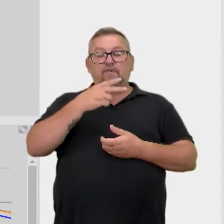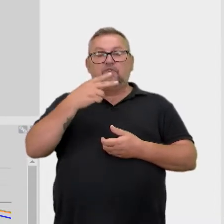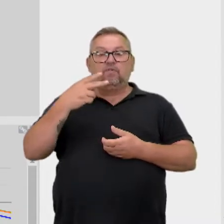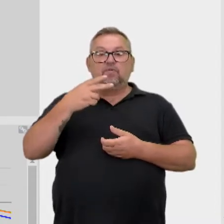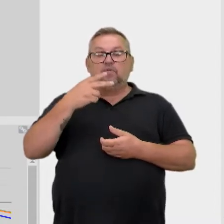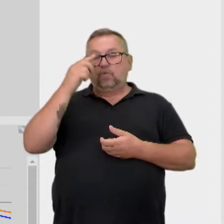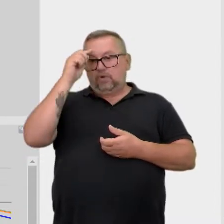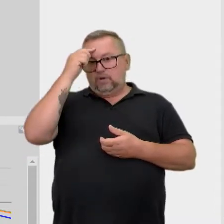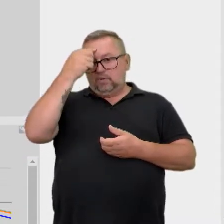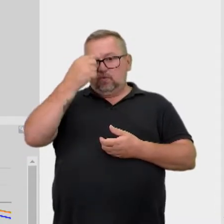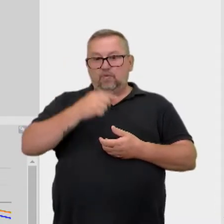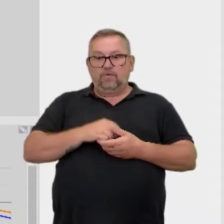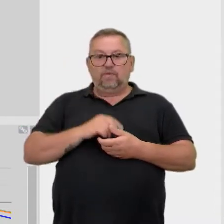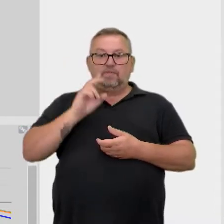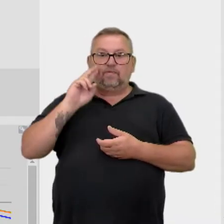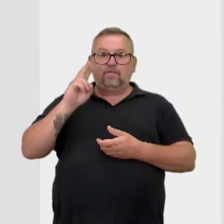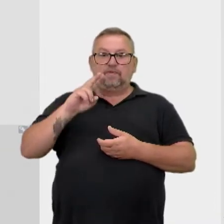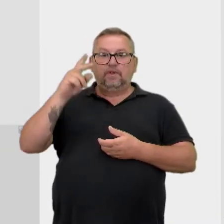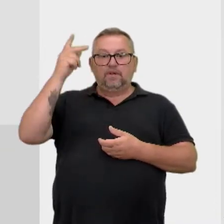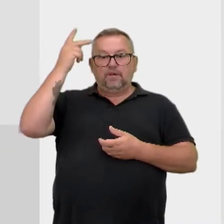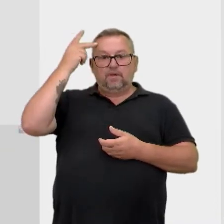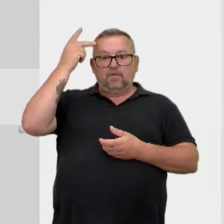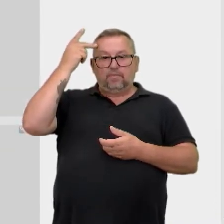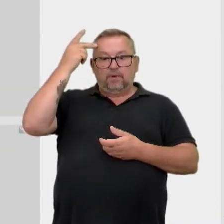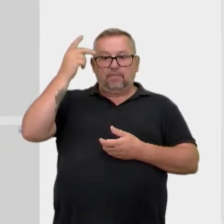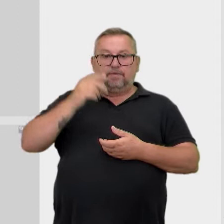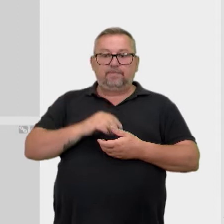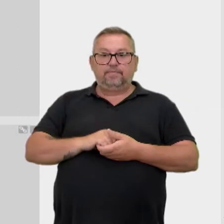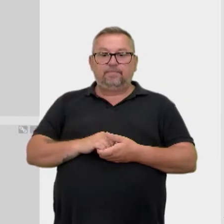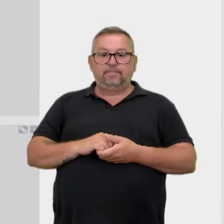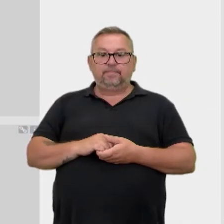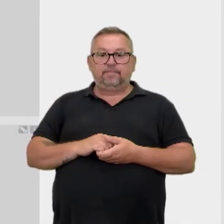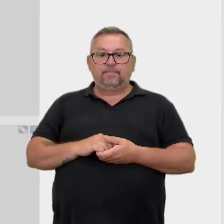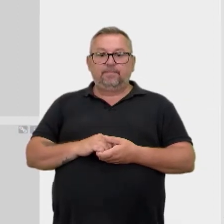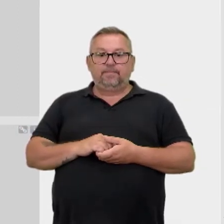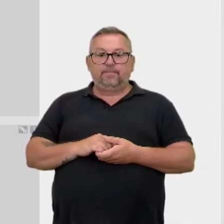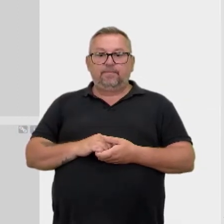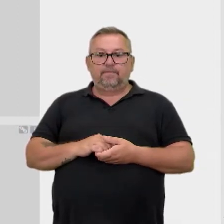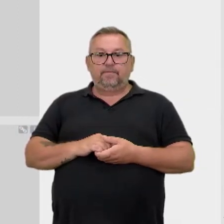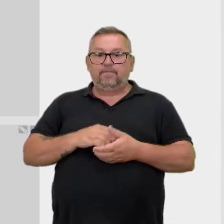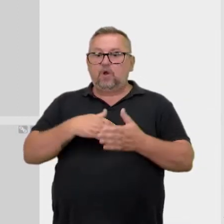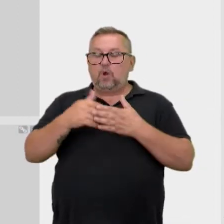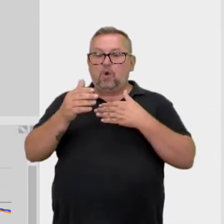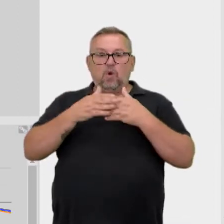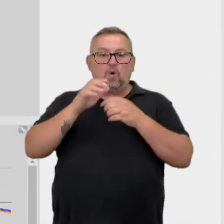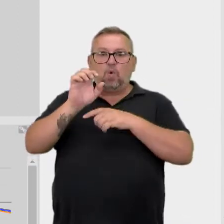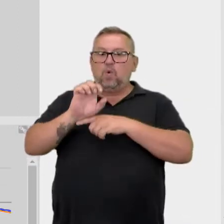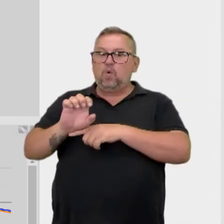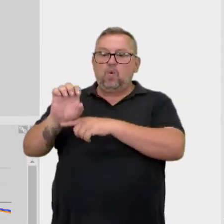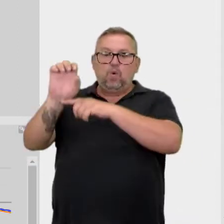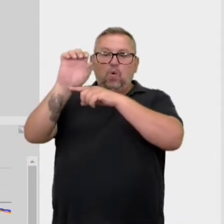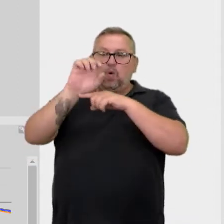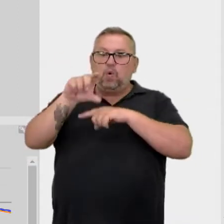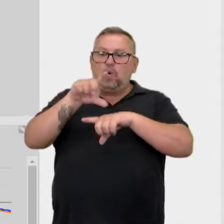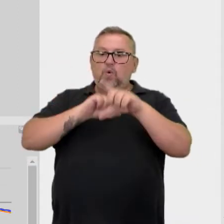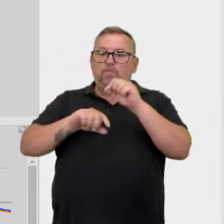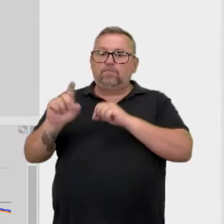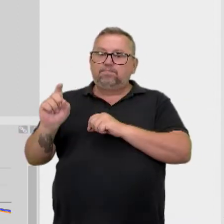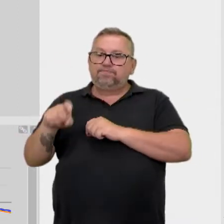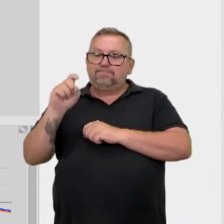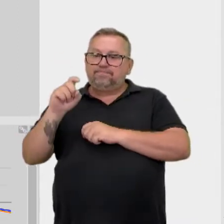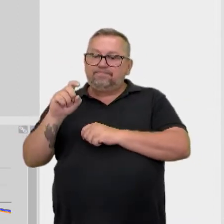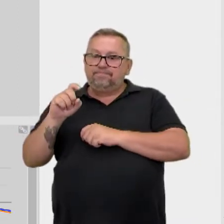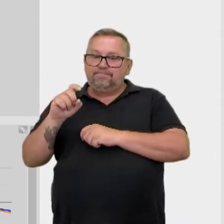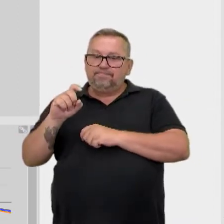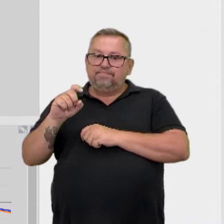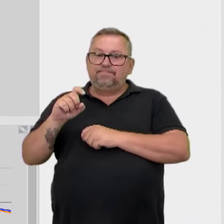Vamos ver a população do estado de São Paulo. Então vou aqui mudar. Tá vendo aqui, ó? Se qualquer estado que você quiser, ele está aqui, ó. Tô mexendo aqui